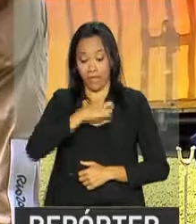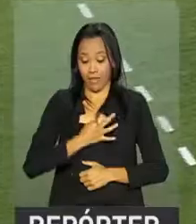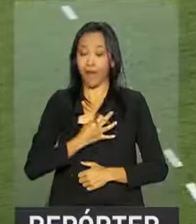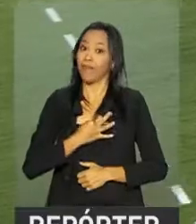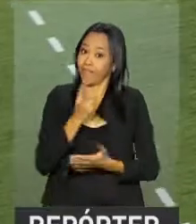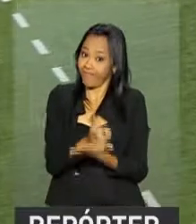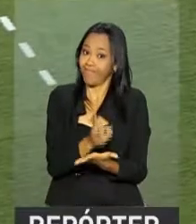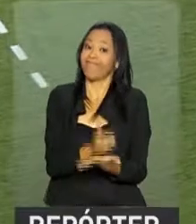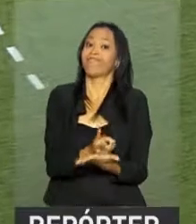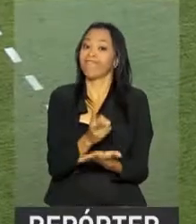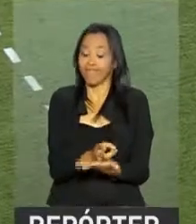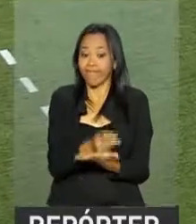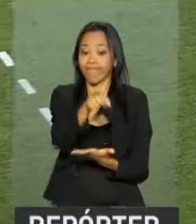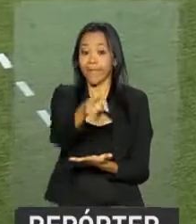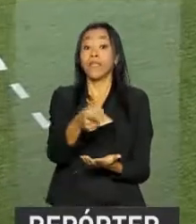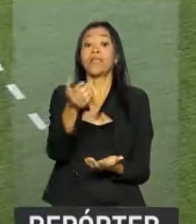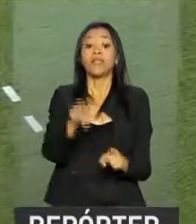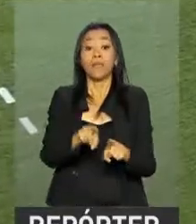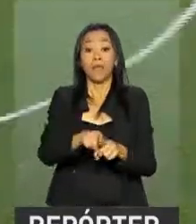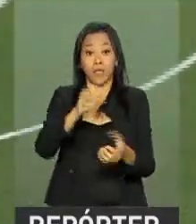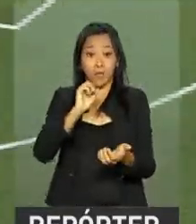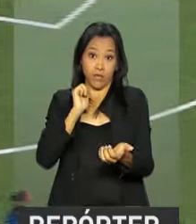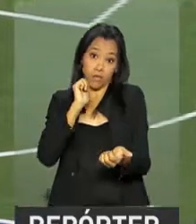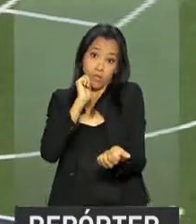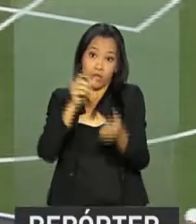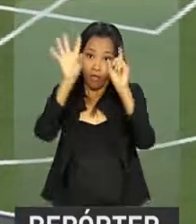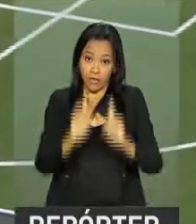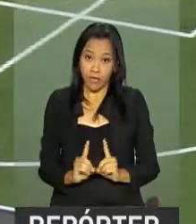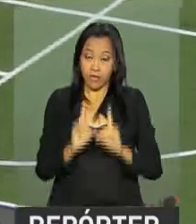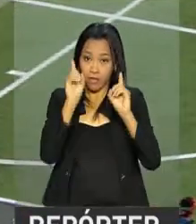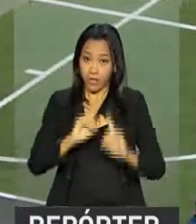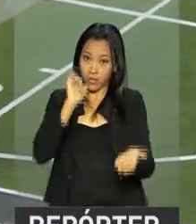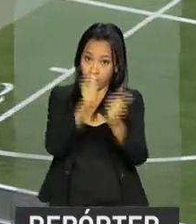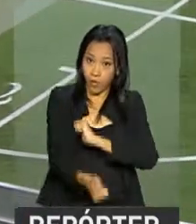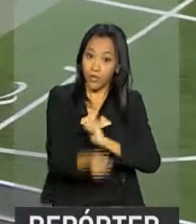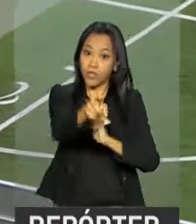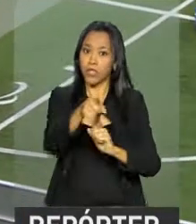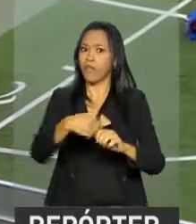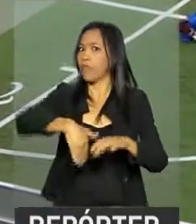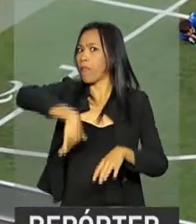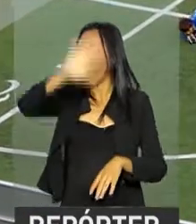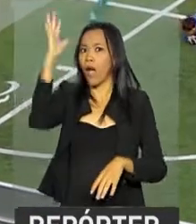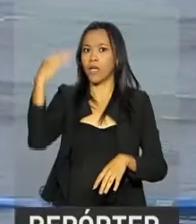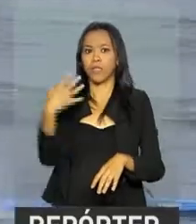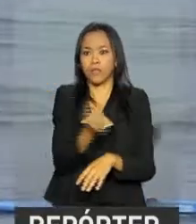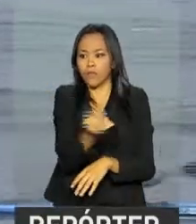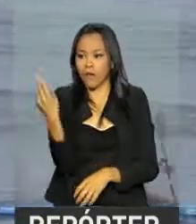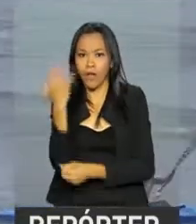chega. Nos Jogos Paralímpicos de 2016, por exemplo, o Brasil teve a maior delegação da história,